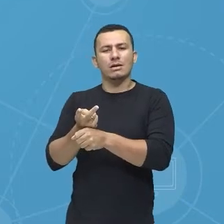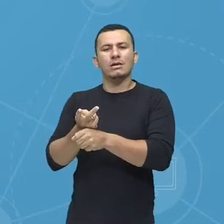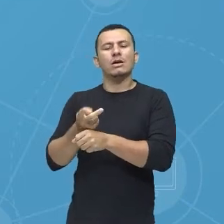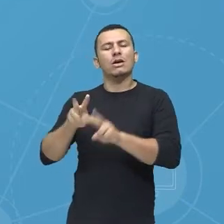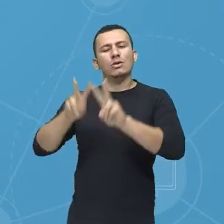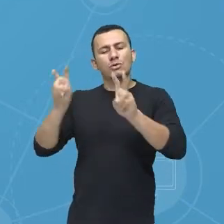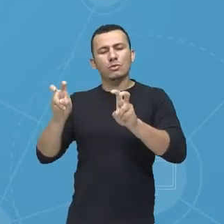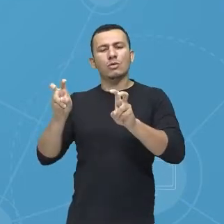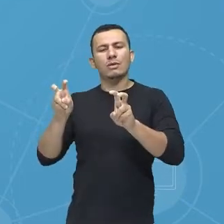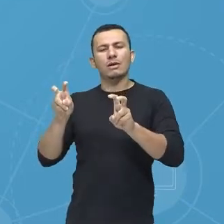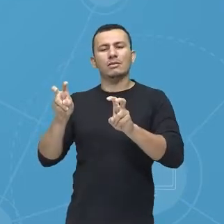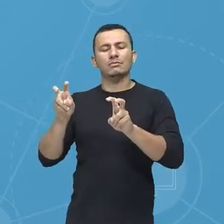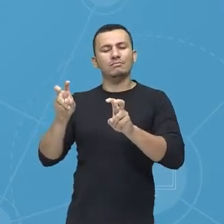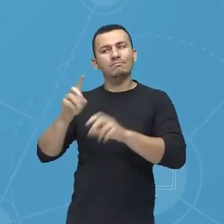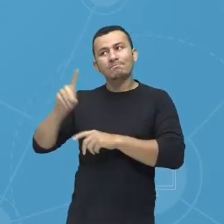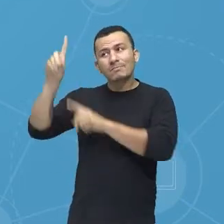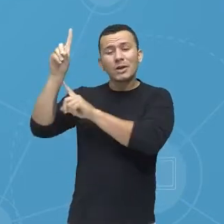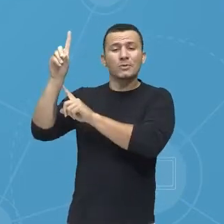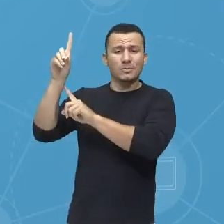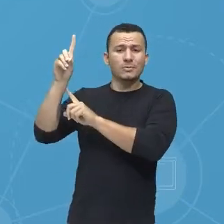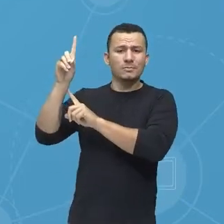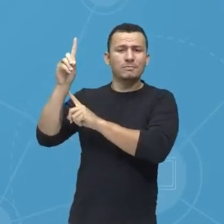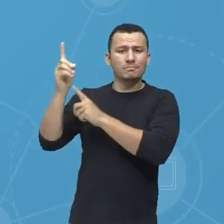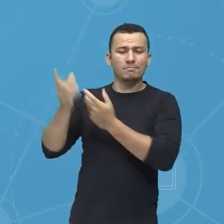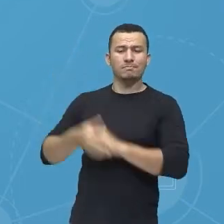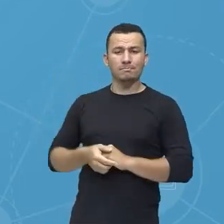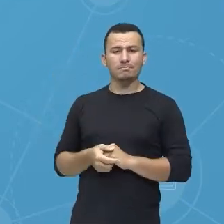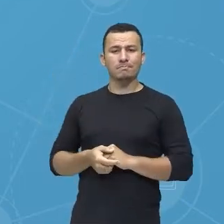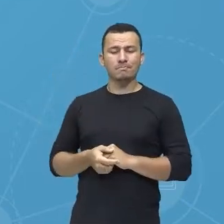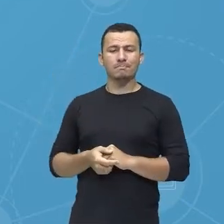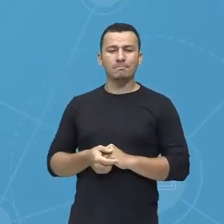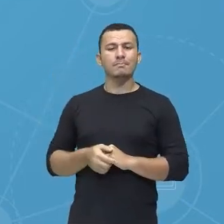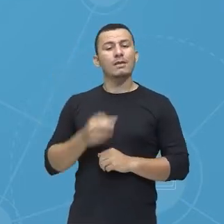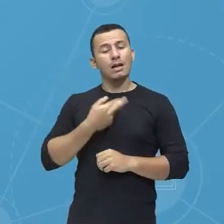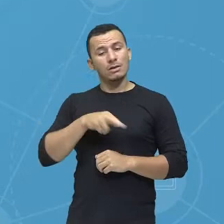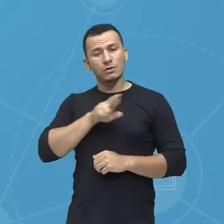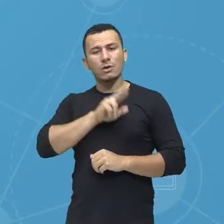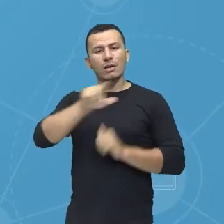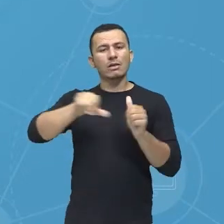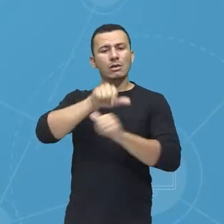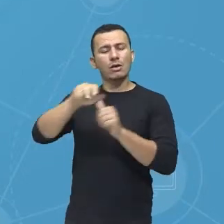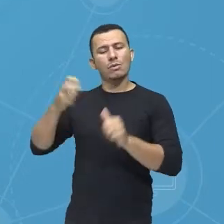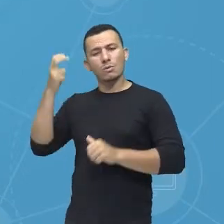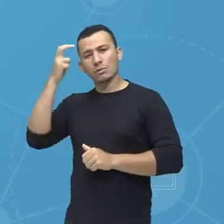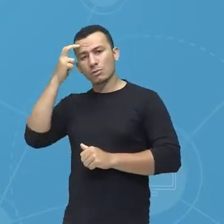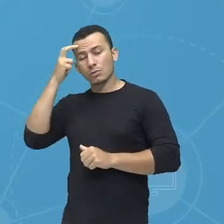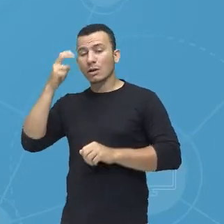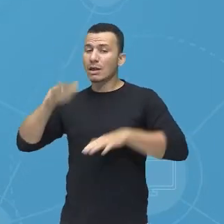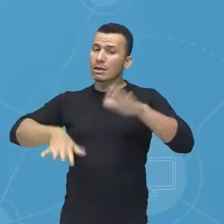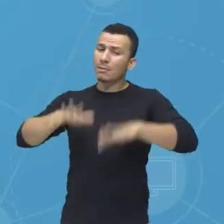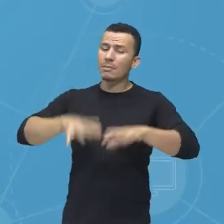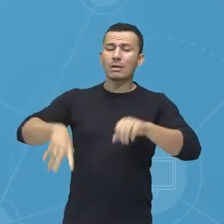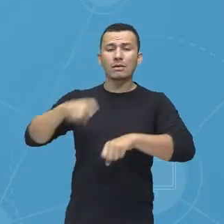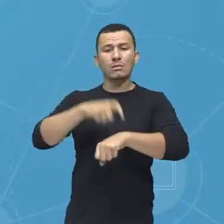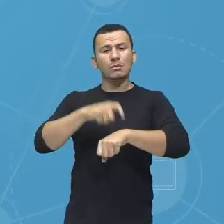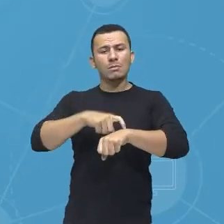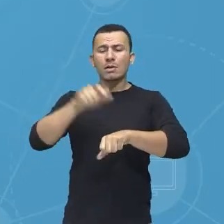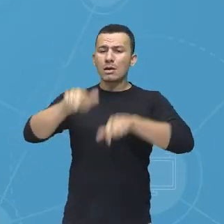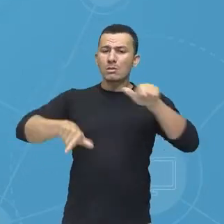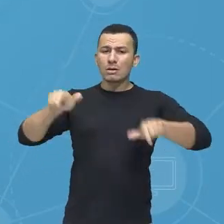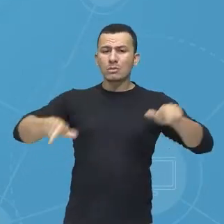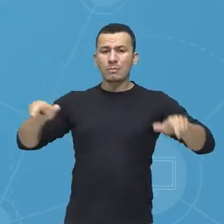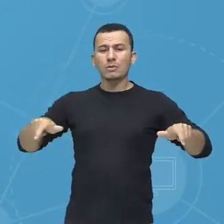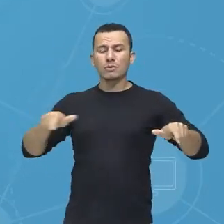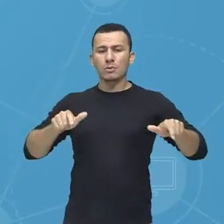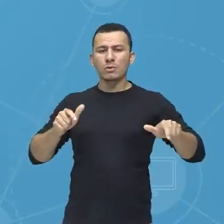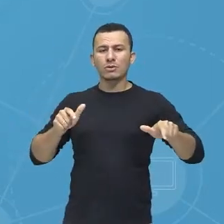Esse sistema, que é a religião, ele se transforma em cultura no momento que essas pessoas trazem para a